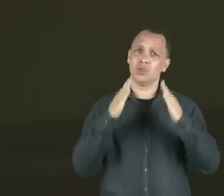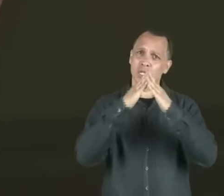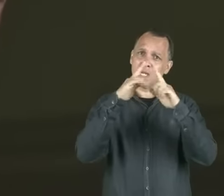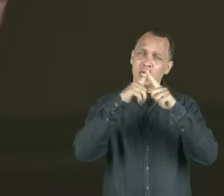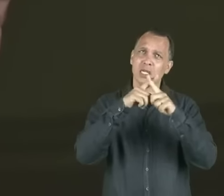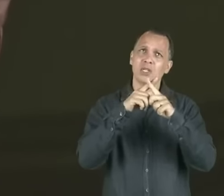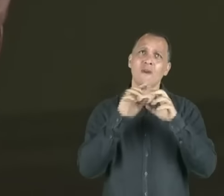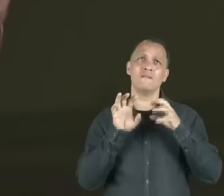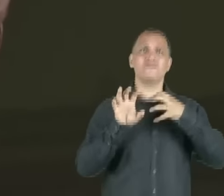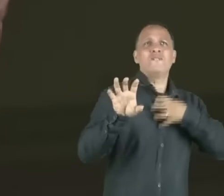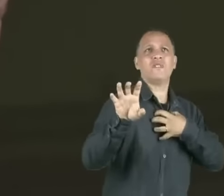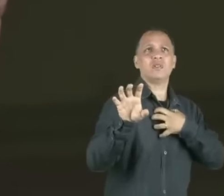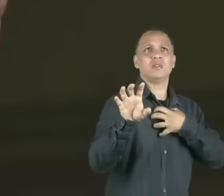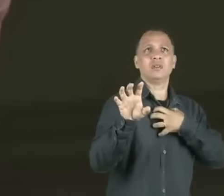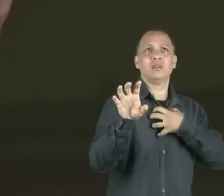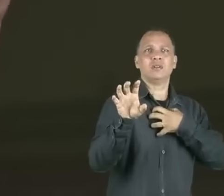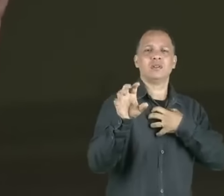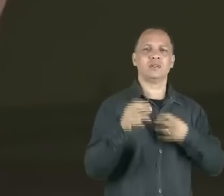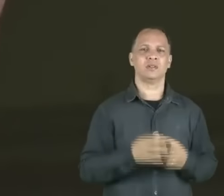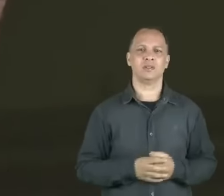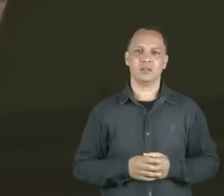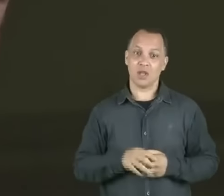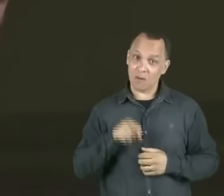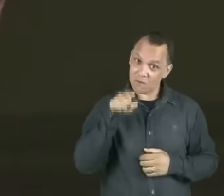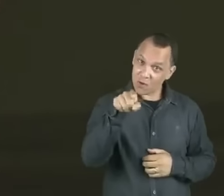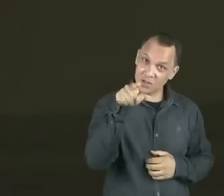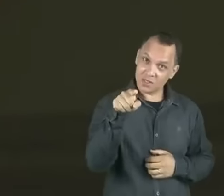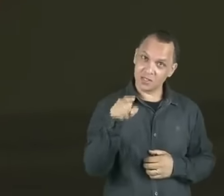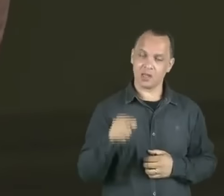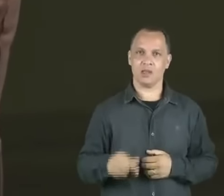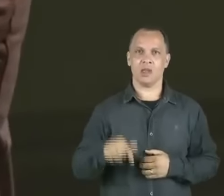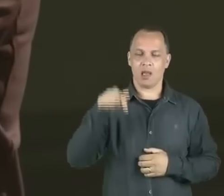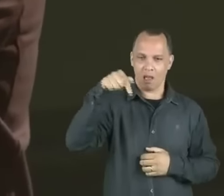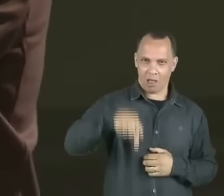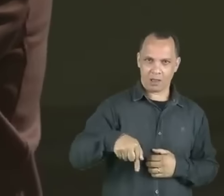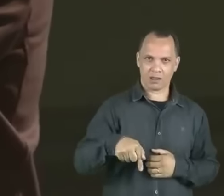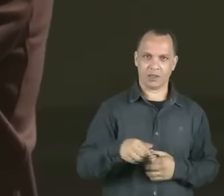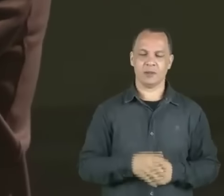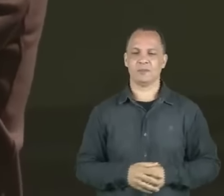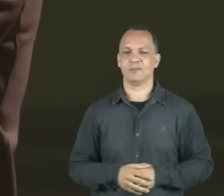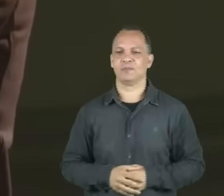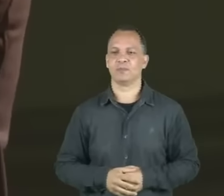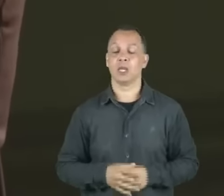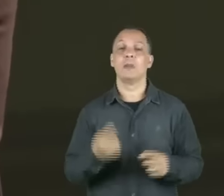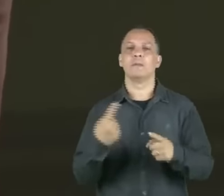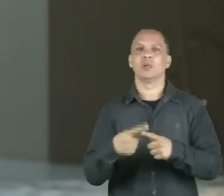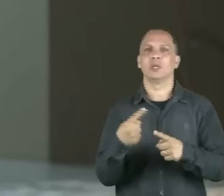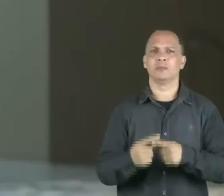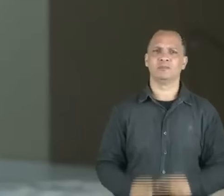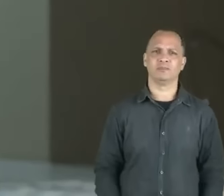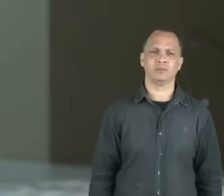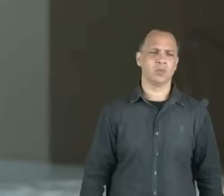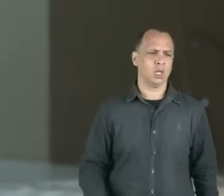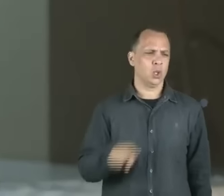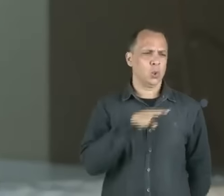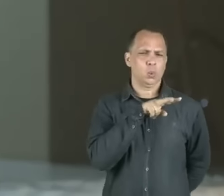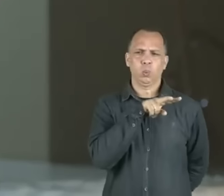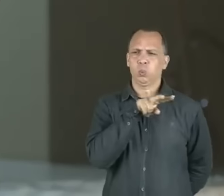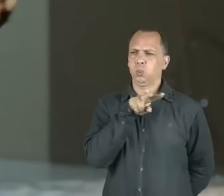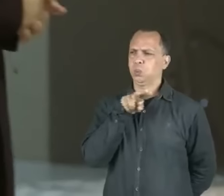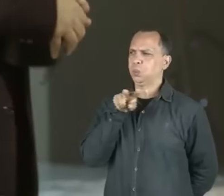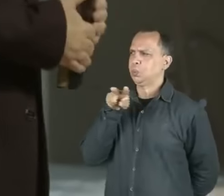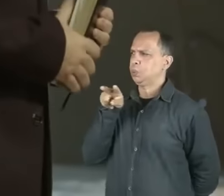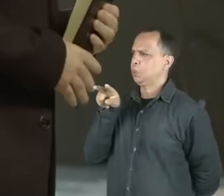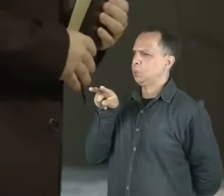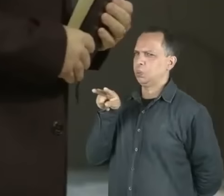ano que em casa e aí vocês têm aqui em casa também é muito difícil muito diferente a gente se reunir